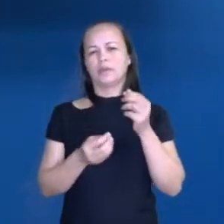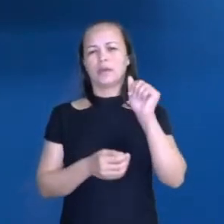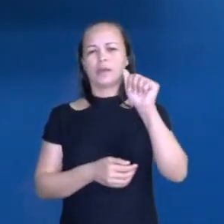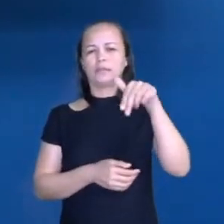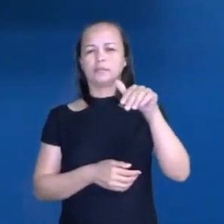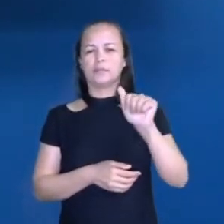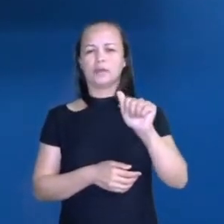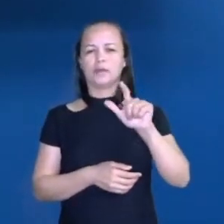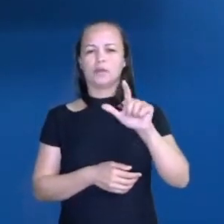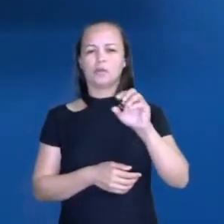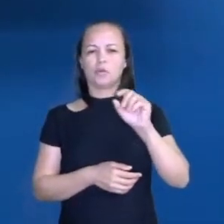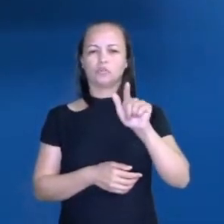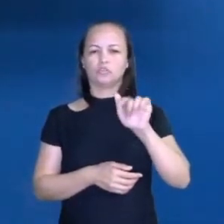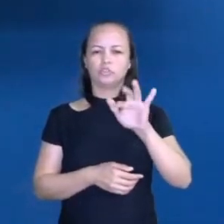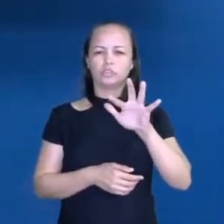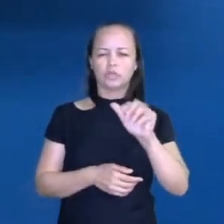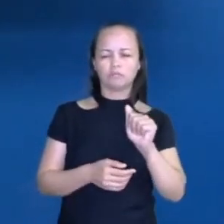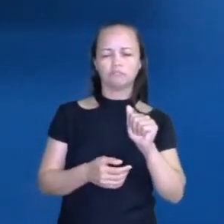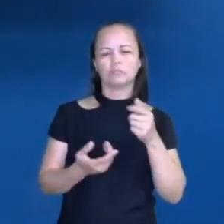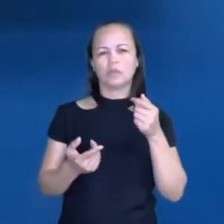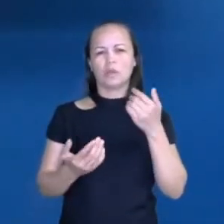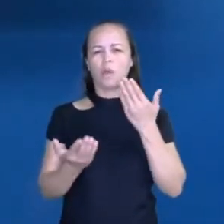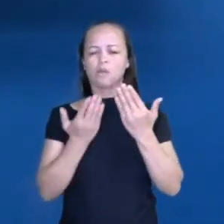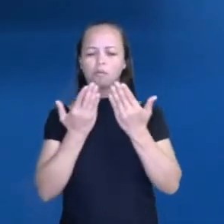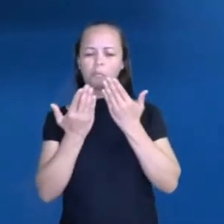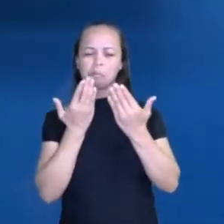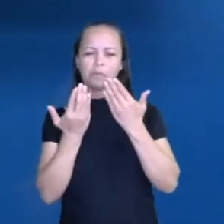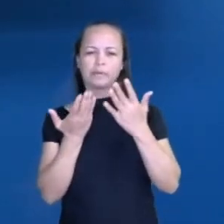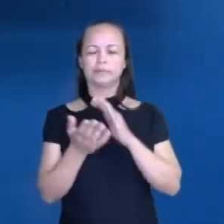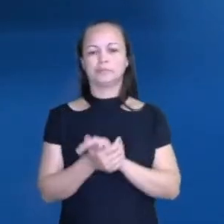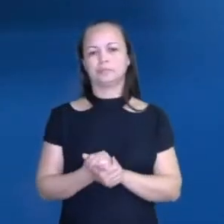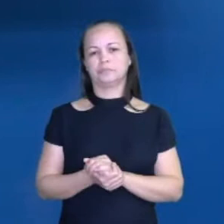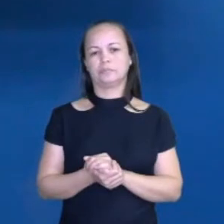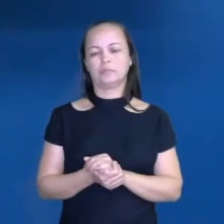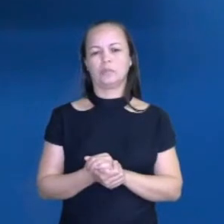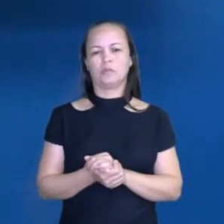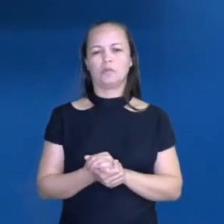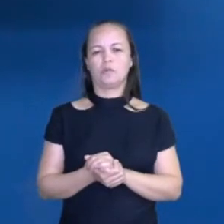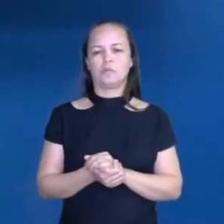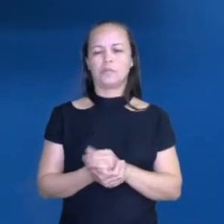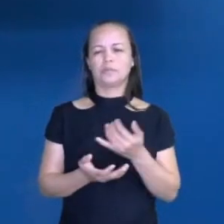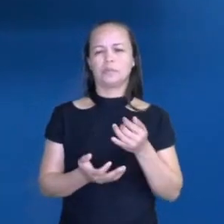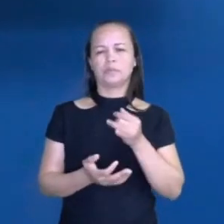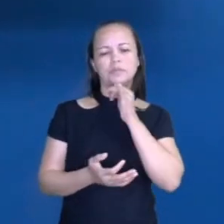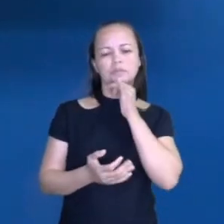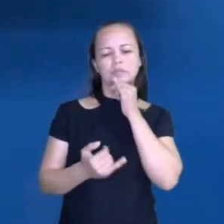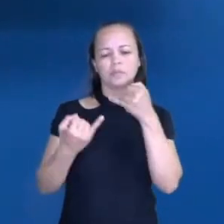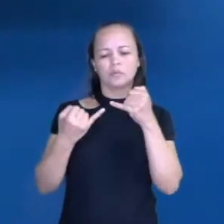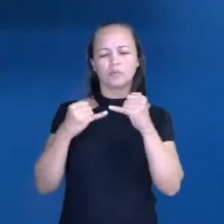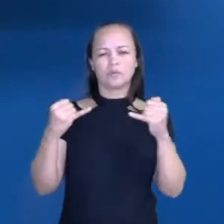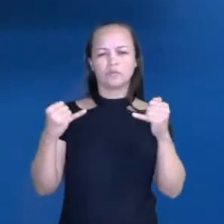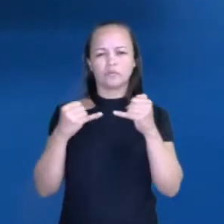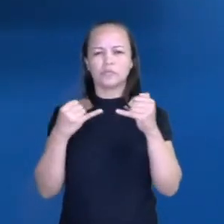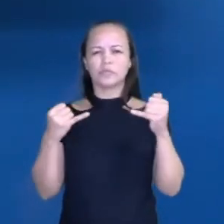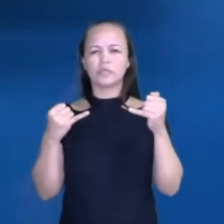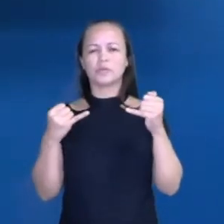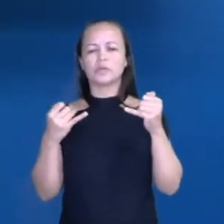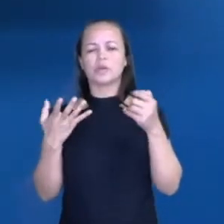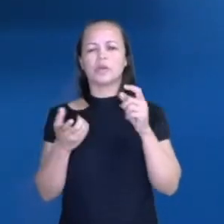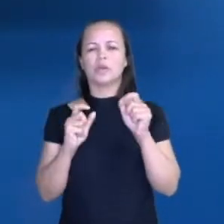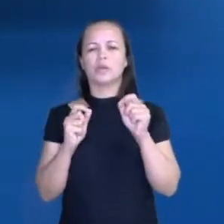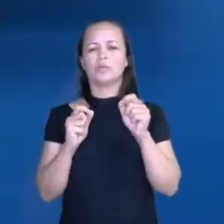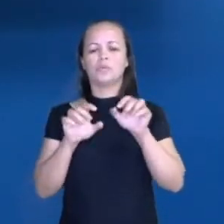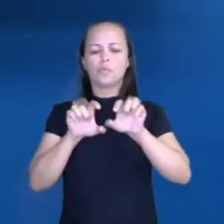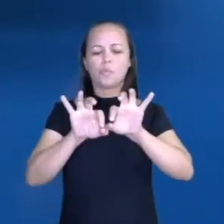coração tá vamos supor aqui o filme é um cano de PVC ciscando que